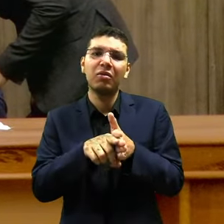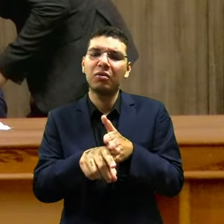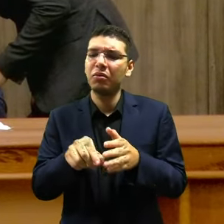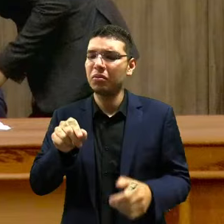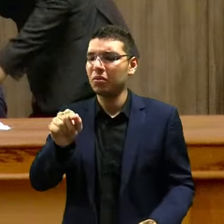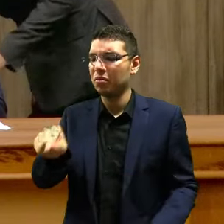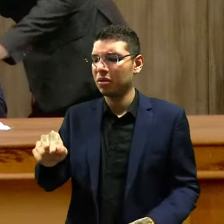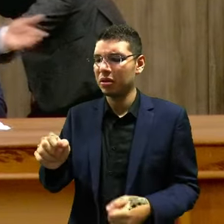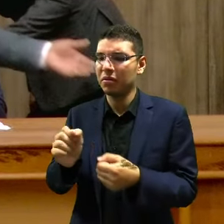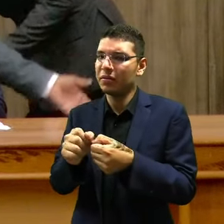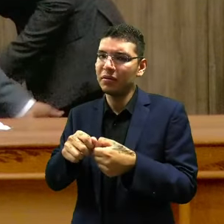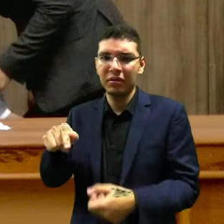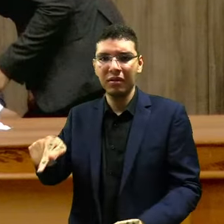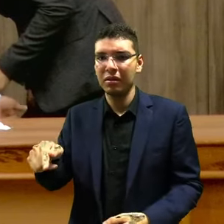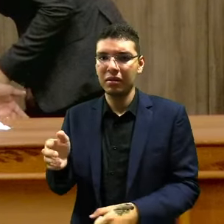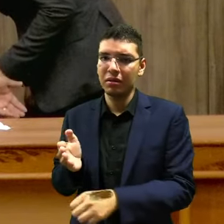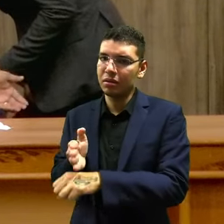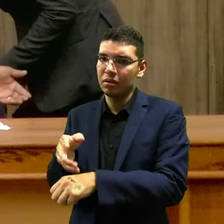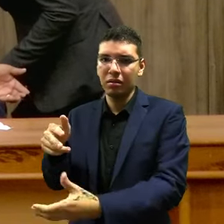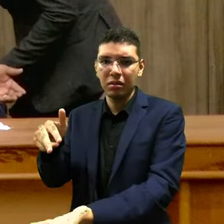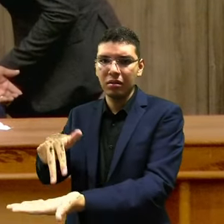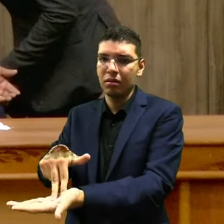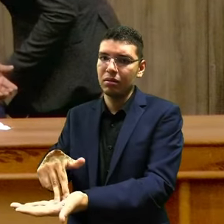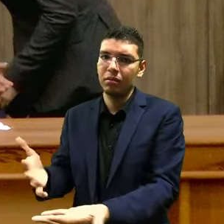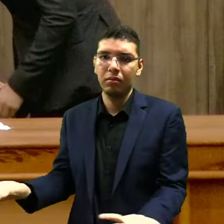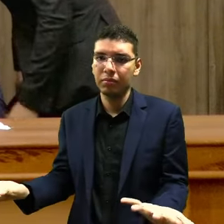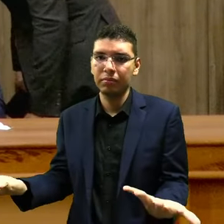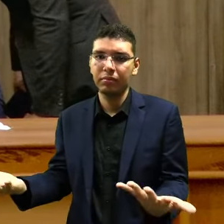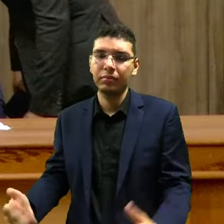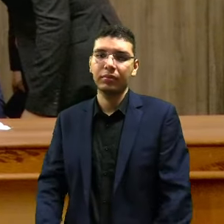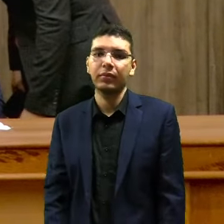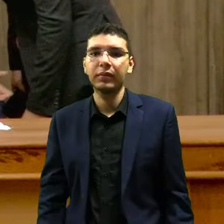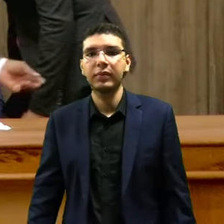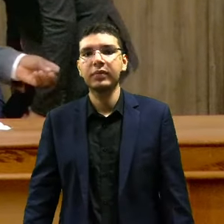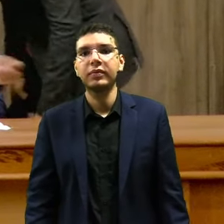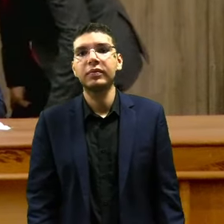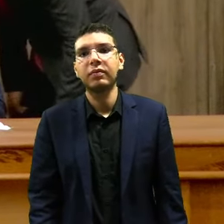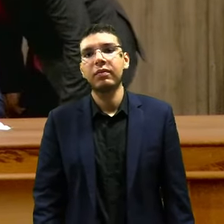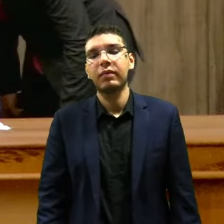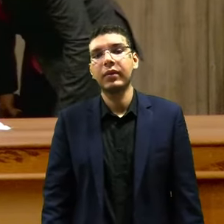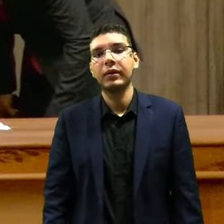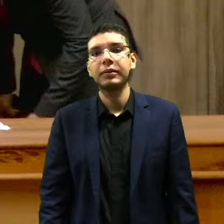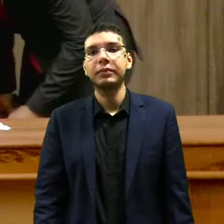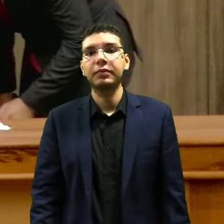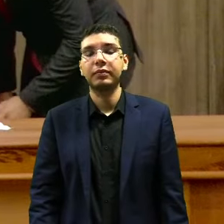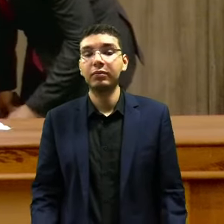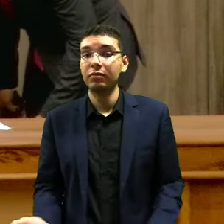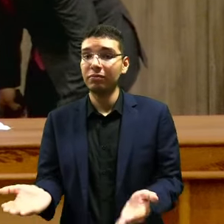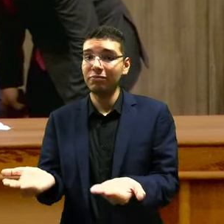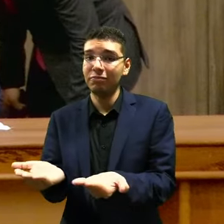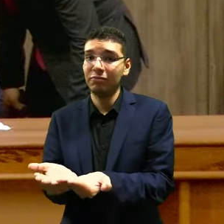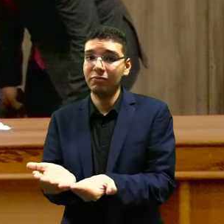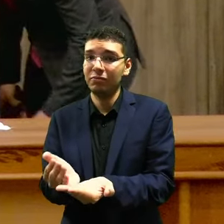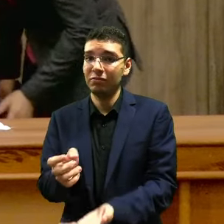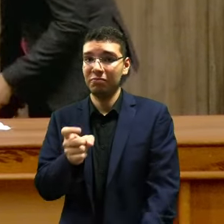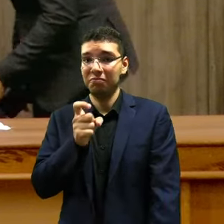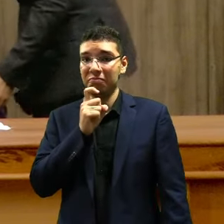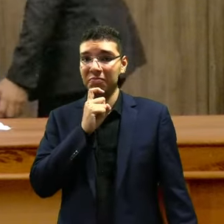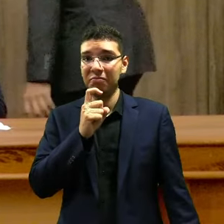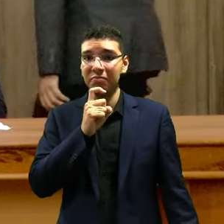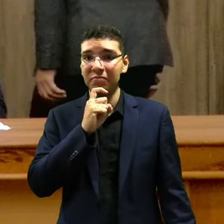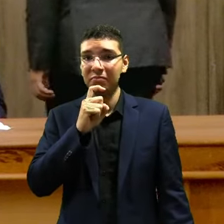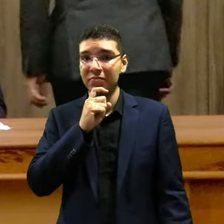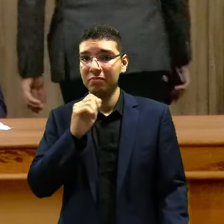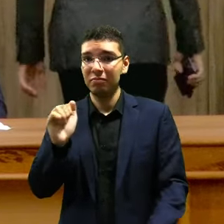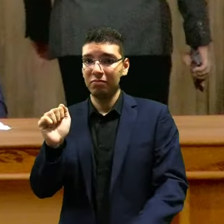dentro que que faz aqui dentro aí fica um crente Vel gelado só dando trabalho hoje eu